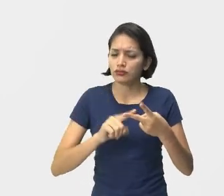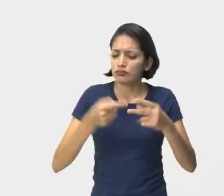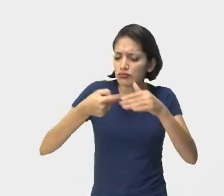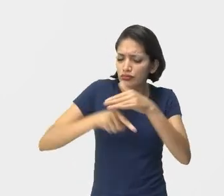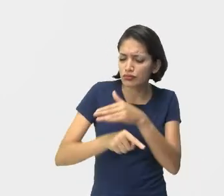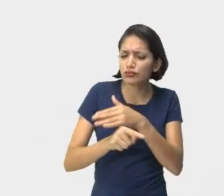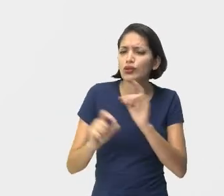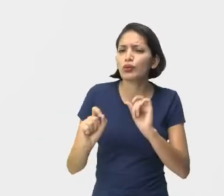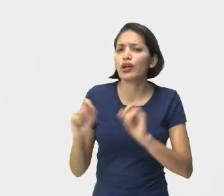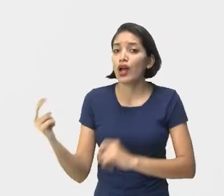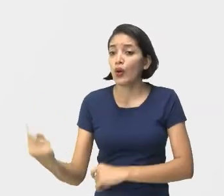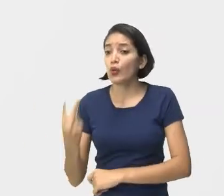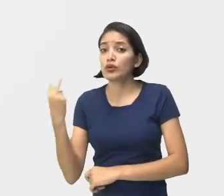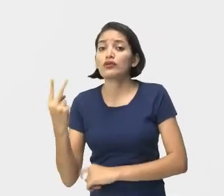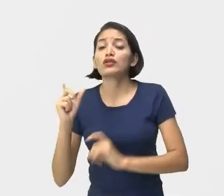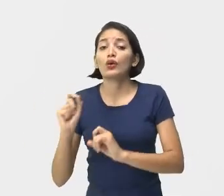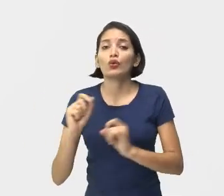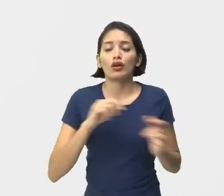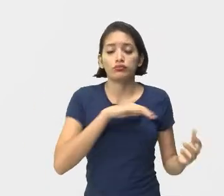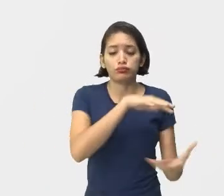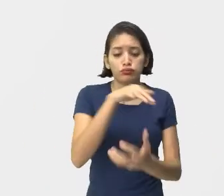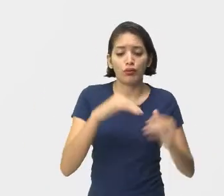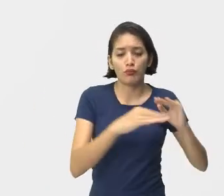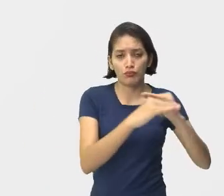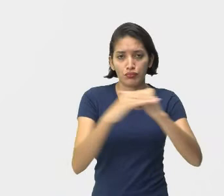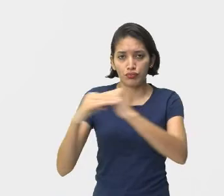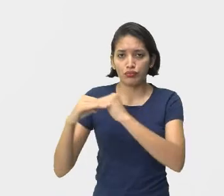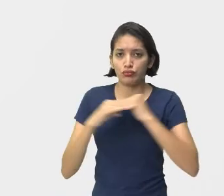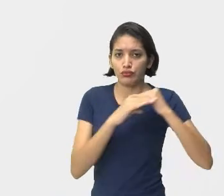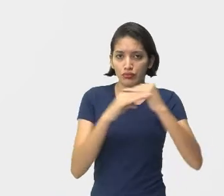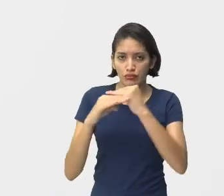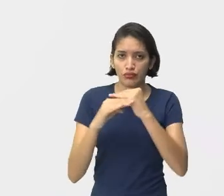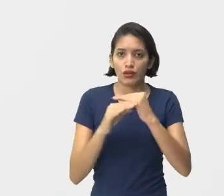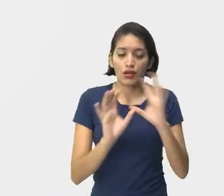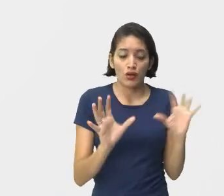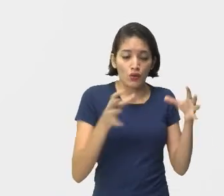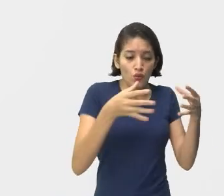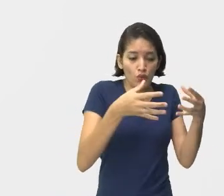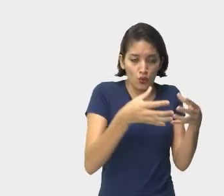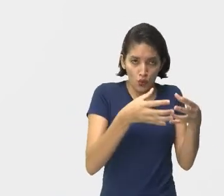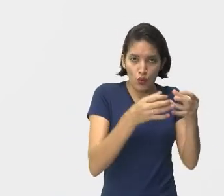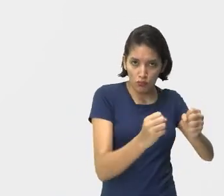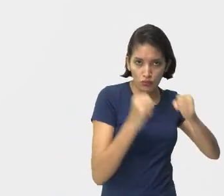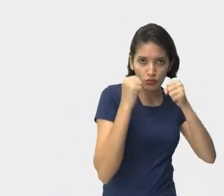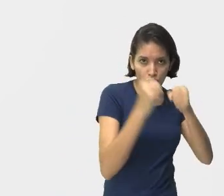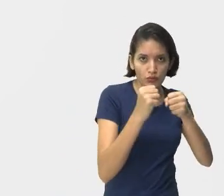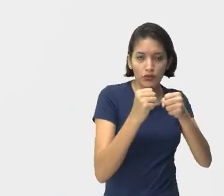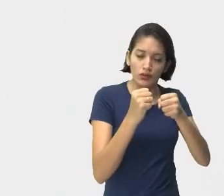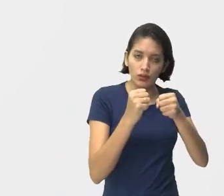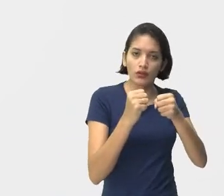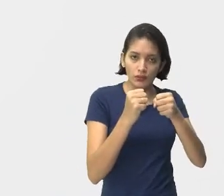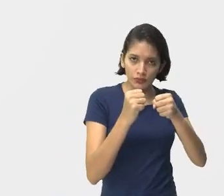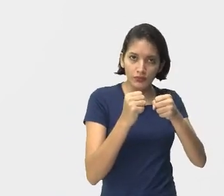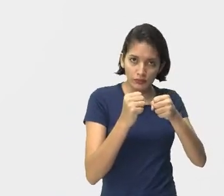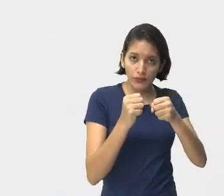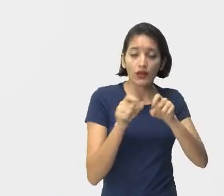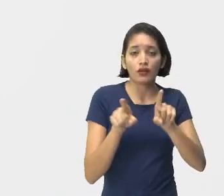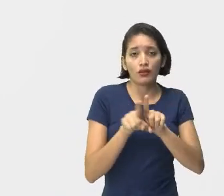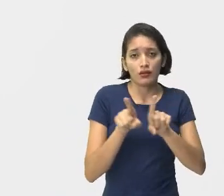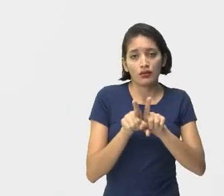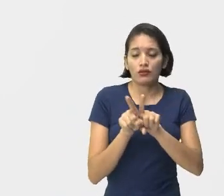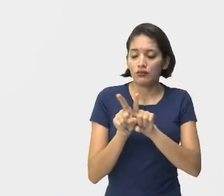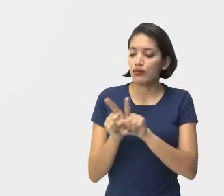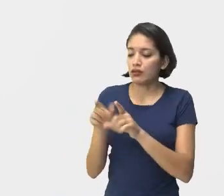os valores são universais da classe dominante, que são estendidos aos que ela